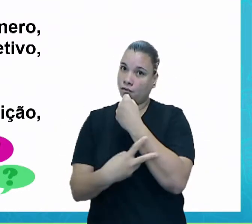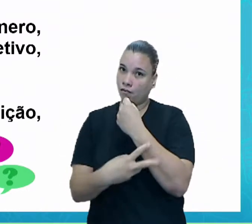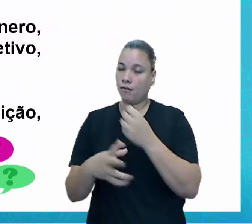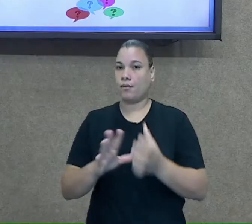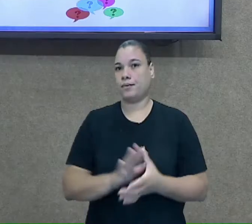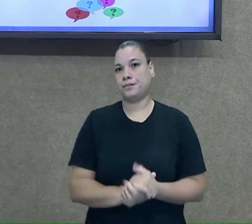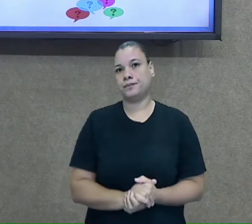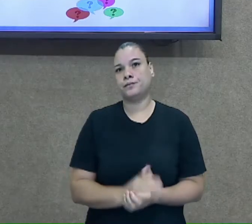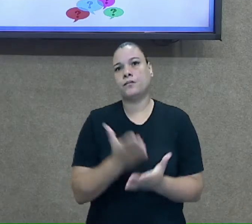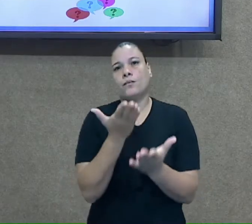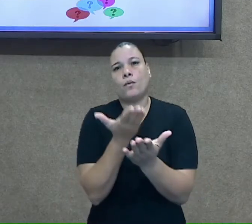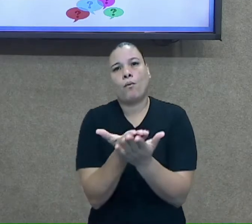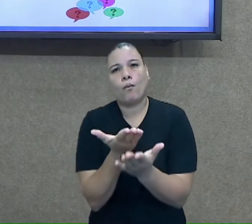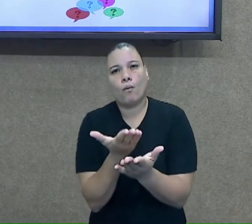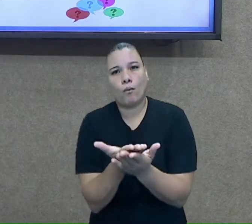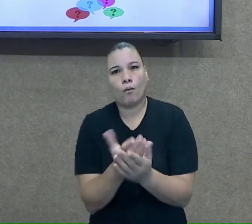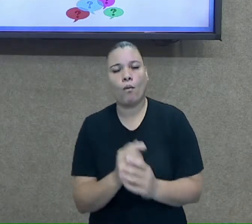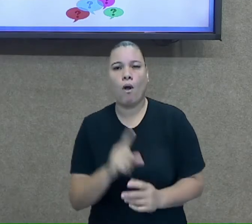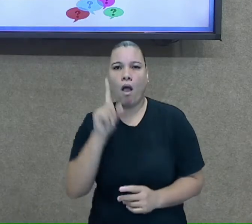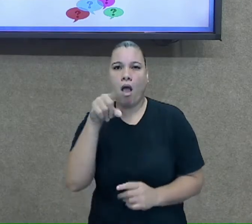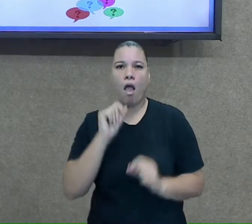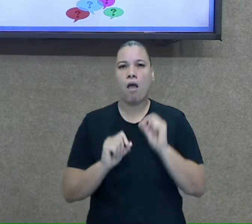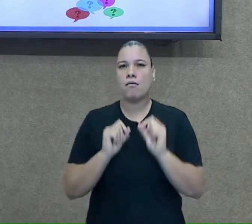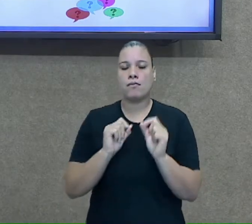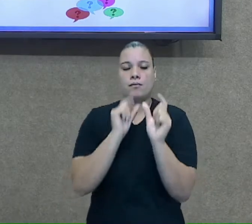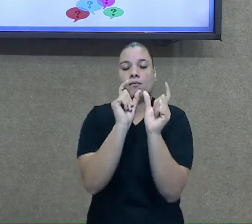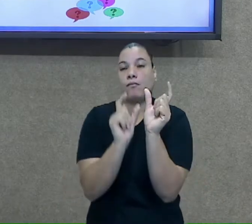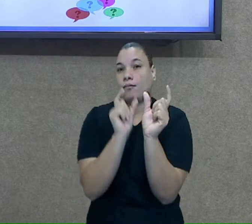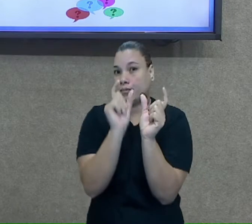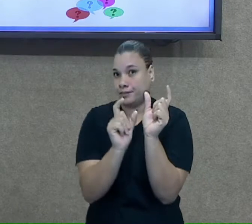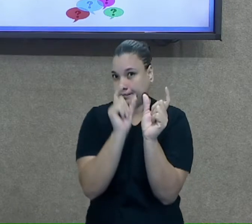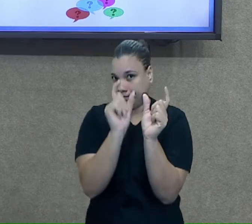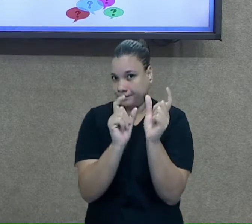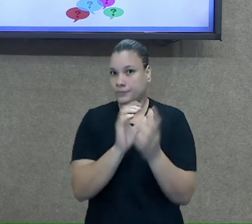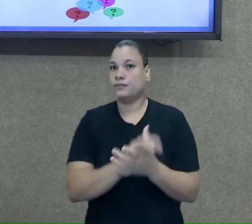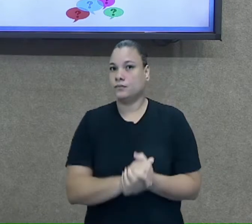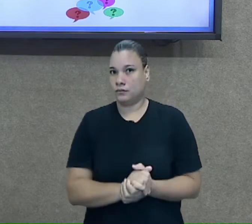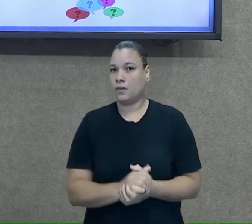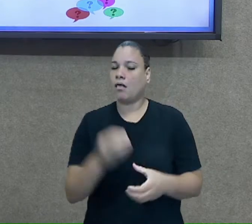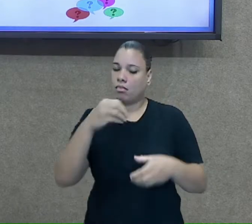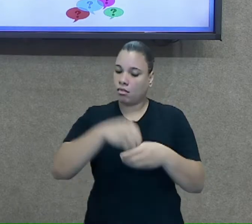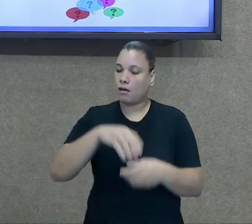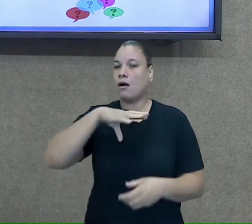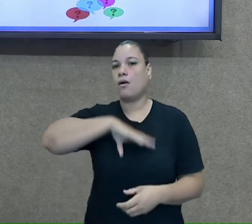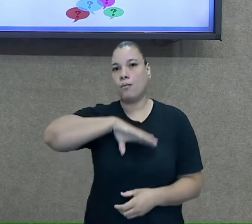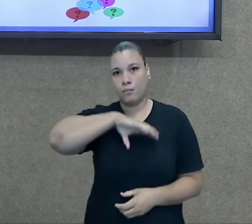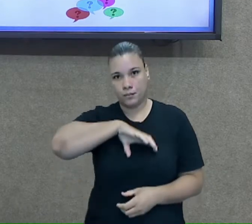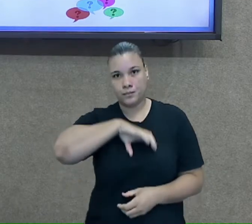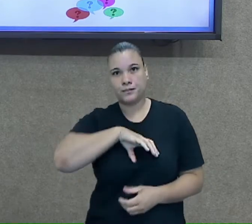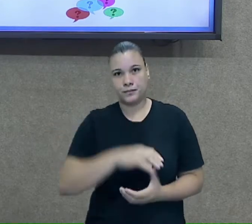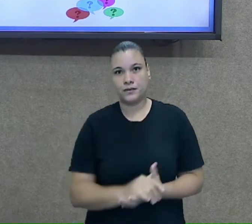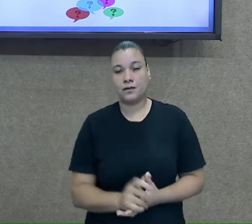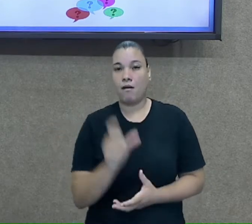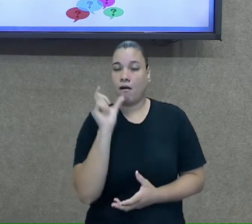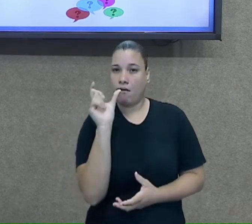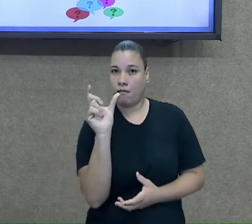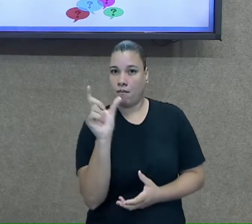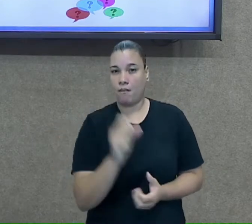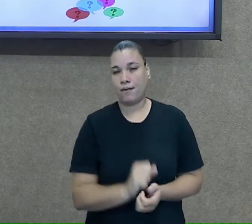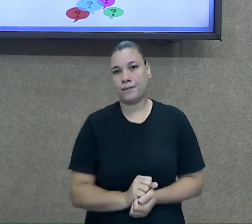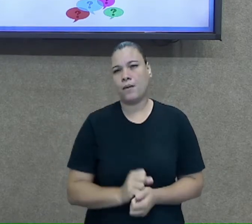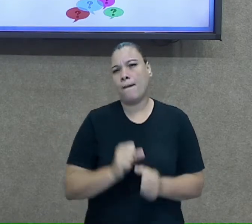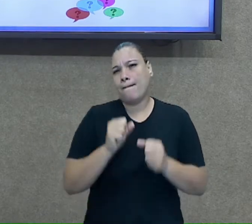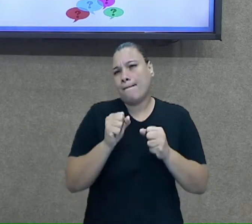o estudo, ele é um estudo morfológico aqui que nós estamos falando da língua portuguesa. As palavras, elas podem